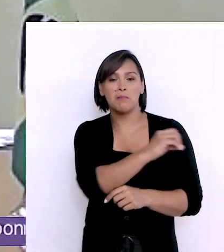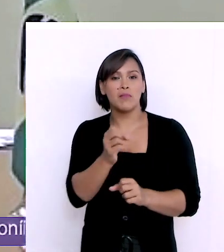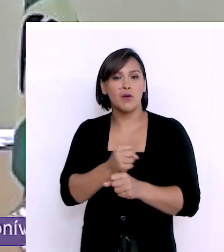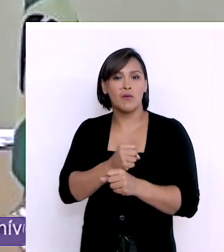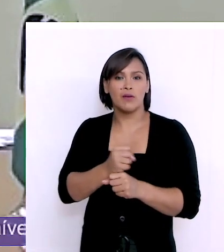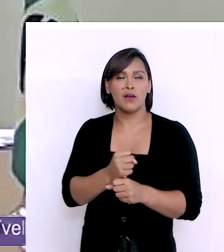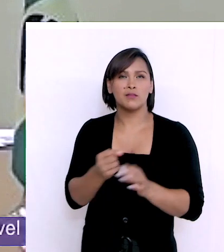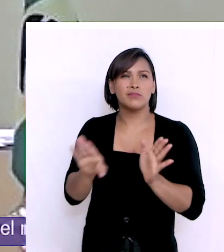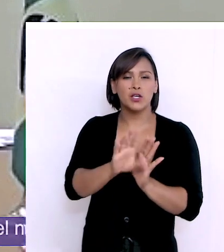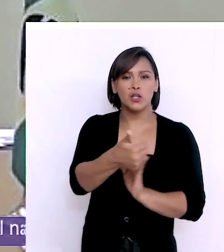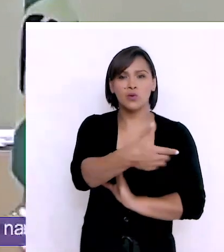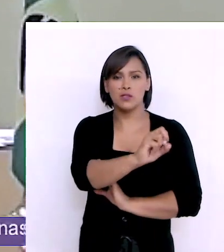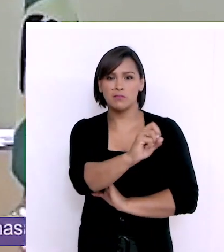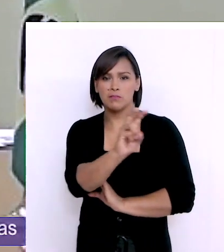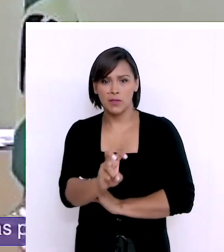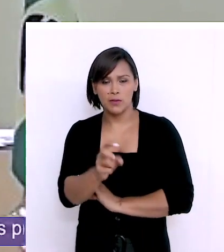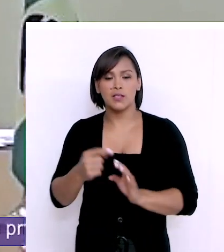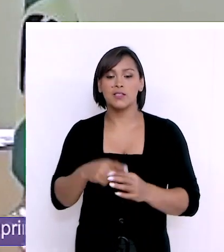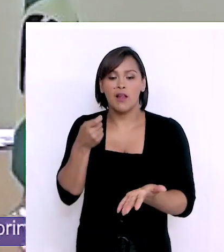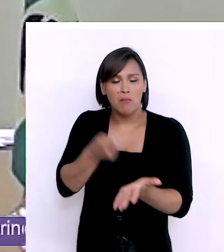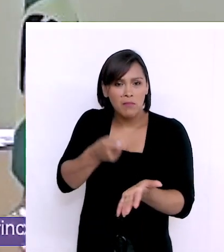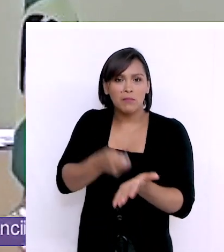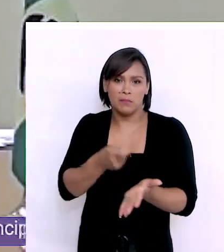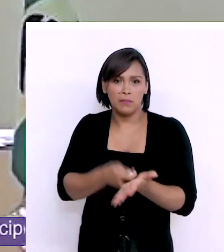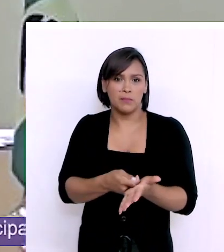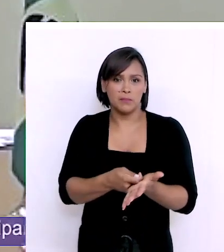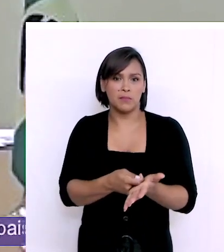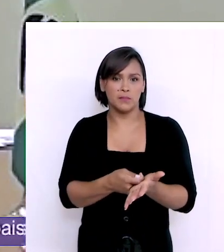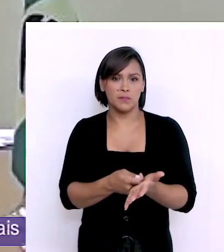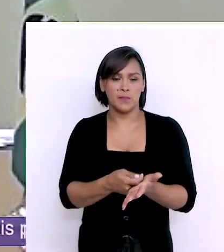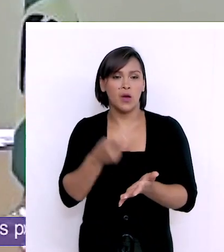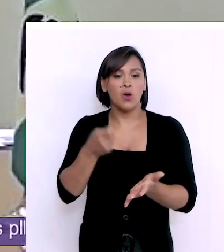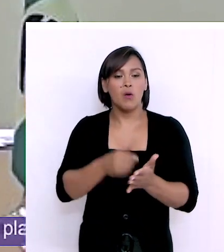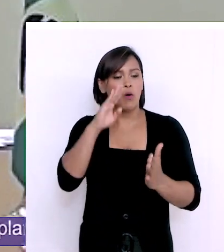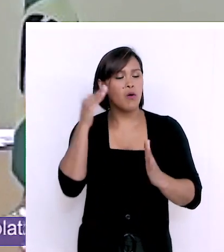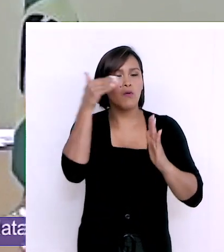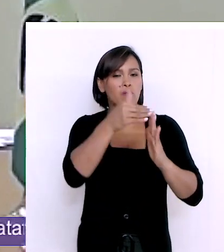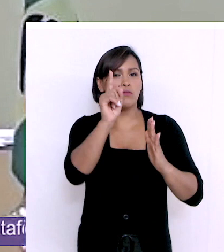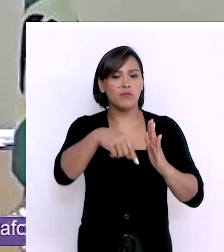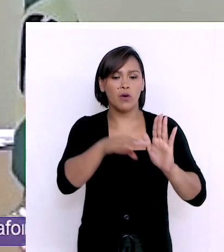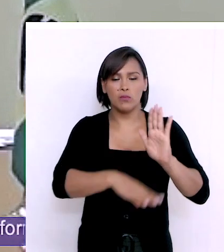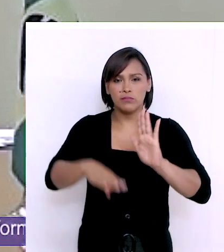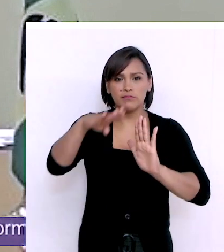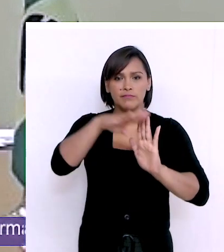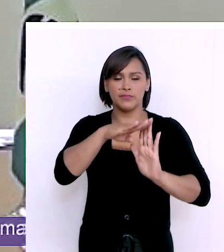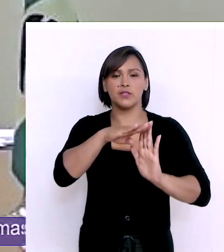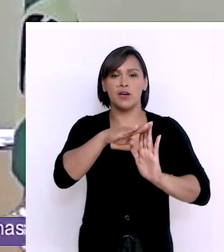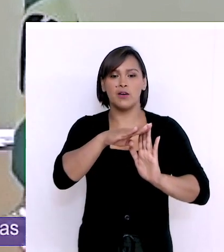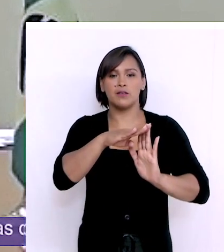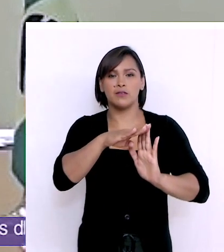ela mantém-se comprometida com o objetivo de alcançar uma